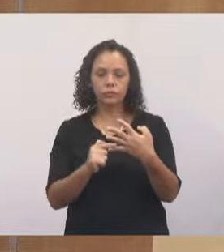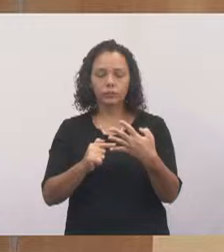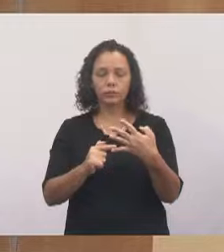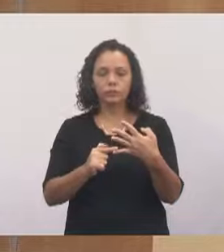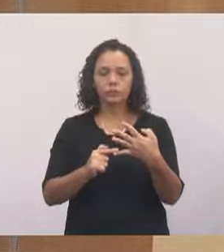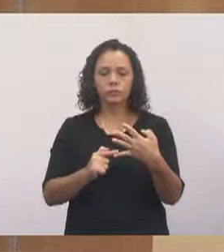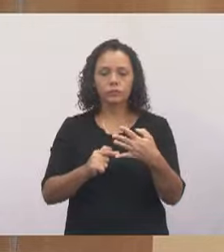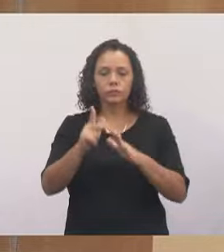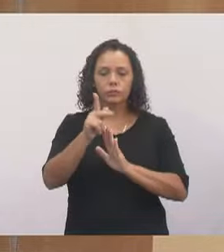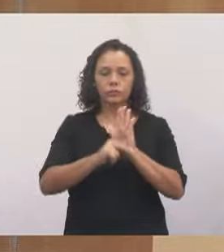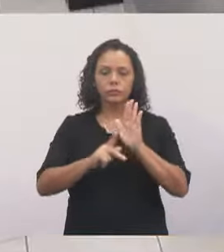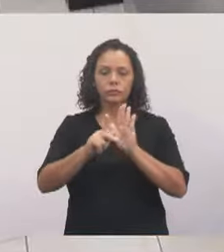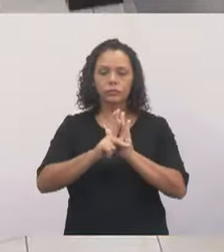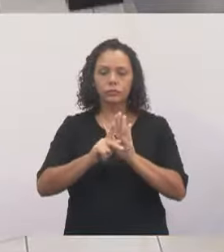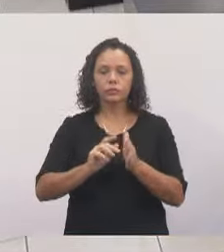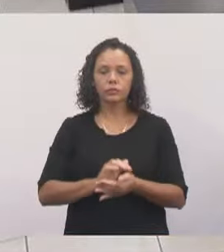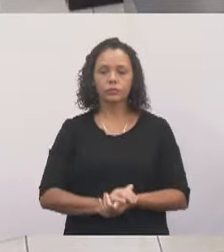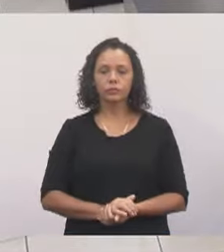mão.